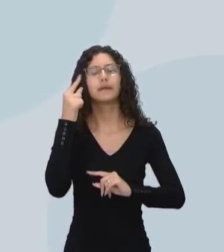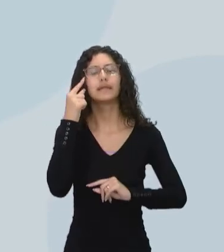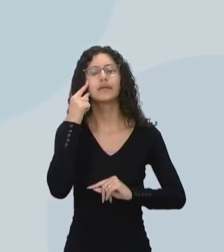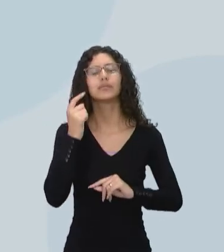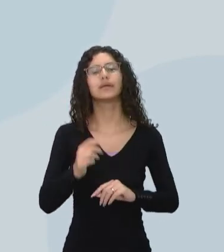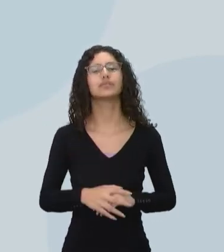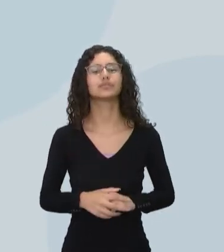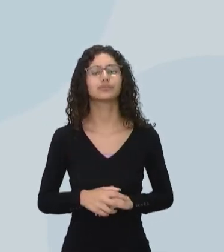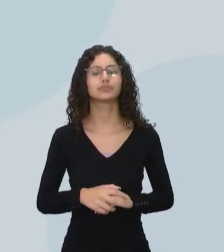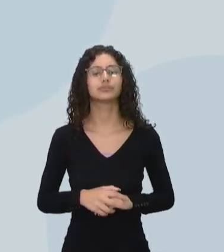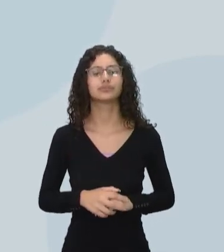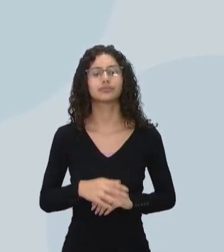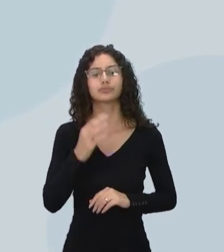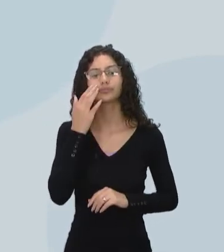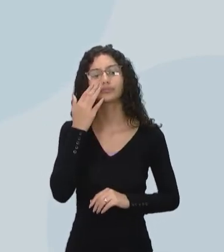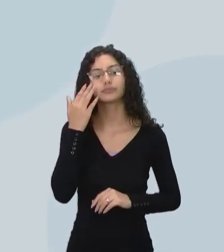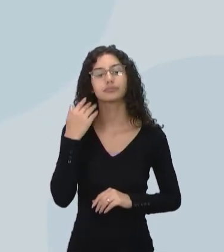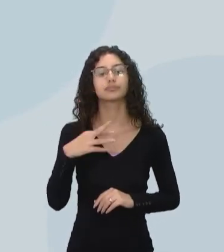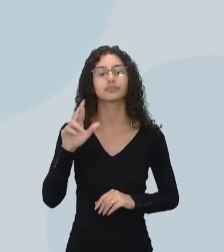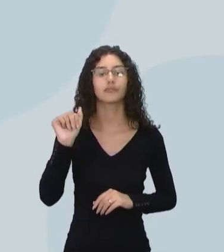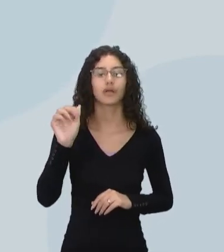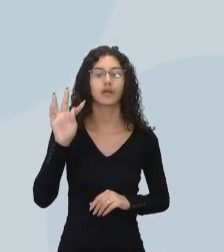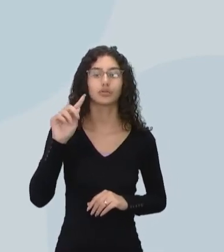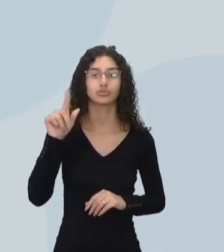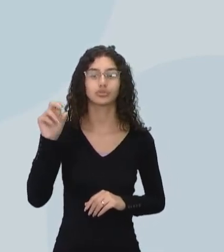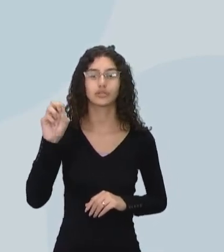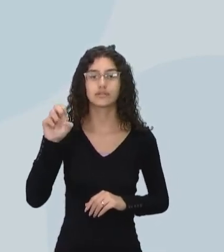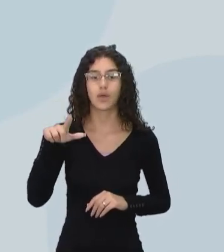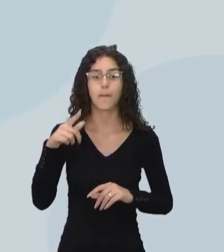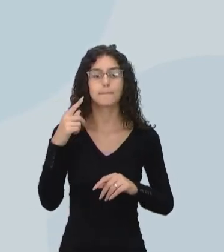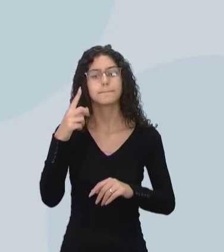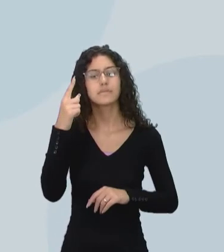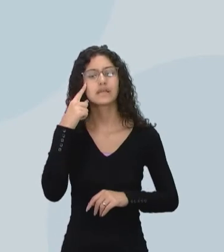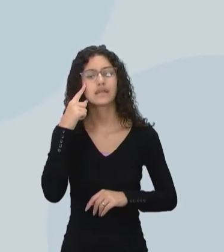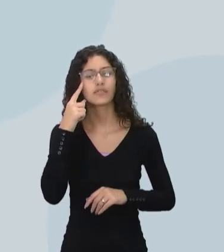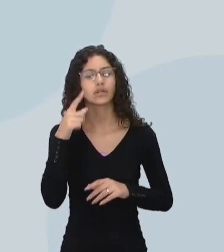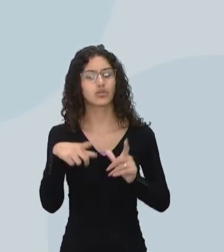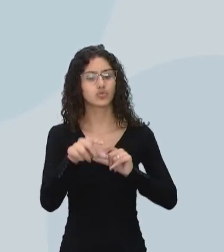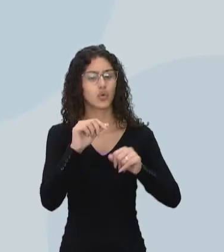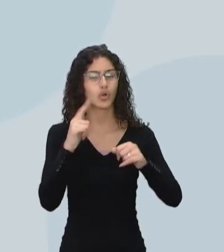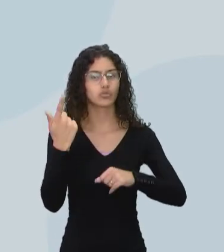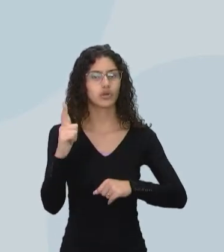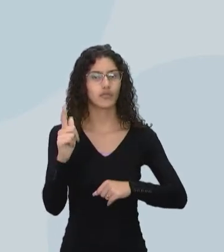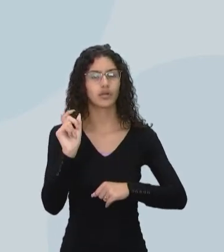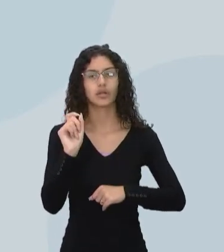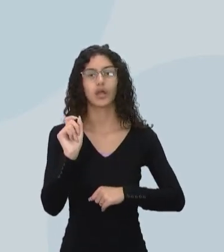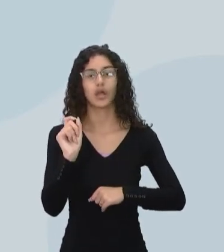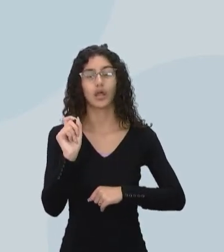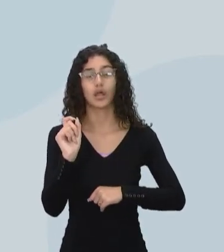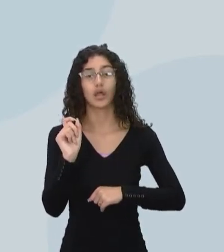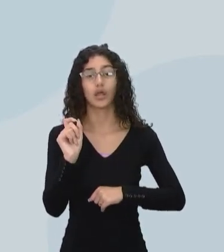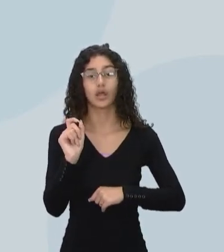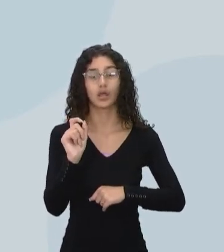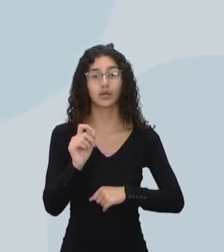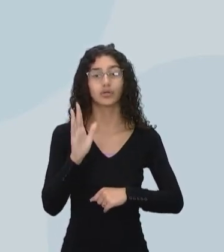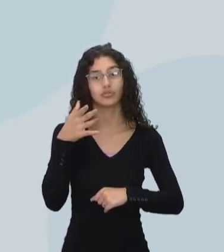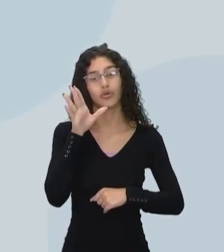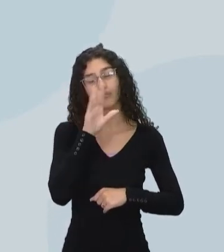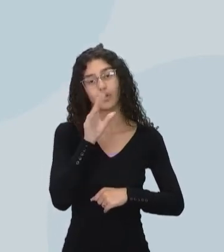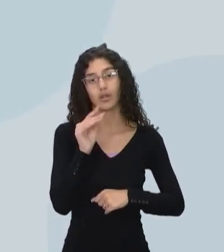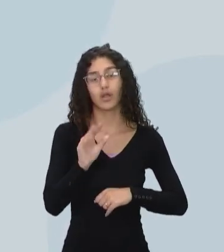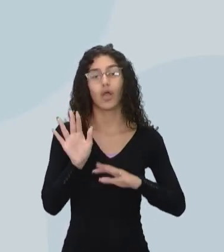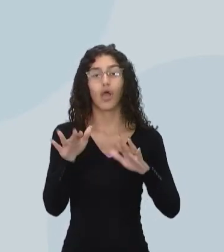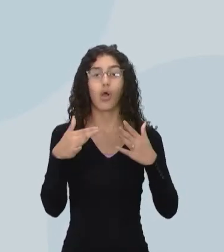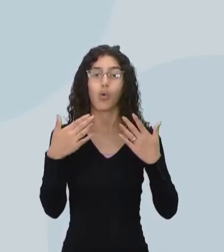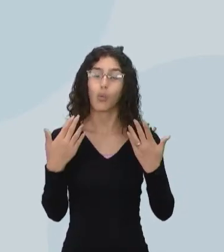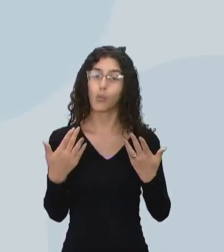pensamentos. Friedrich Hexel, ele pensava no determinismo geográfico, que é o que eu falei para vocês,